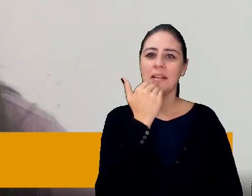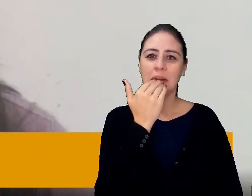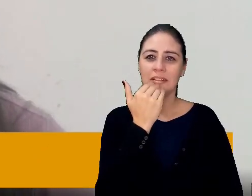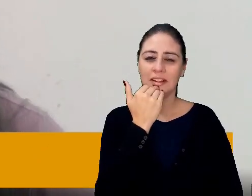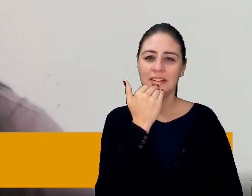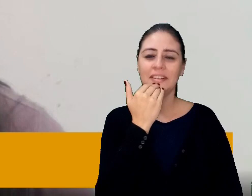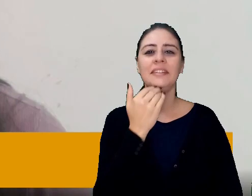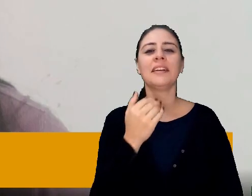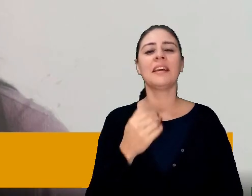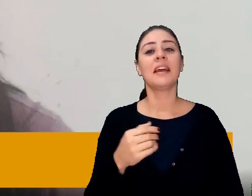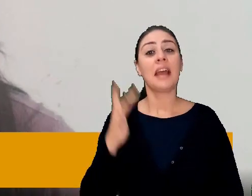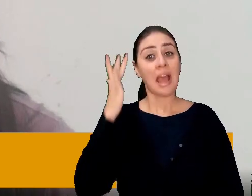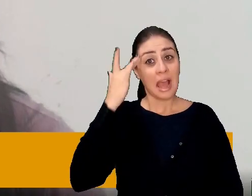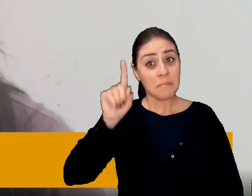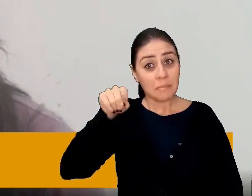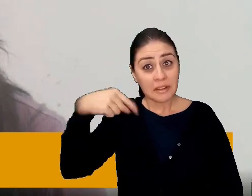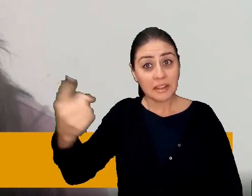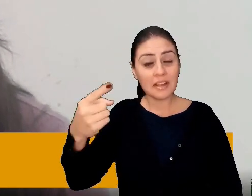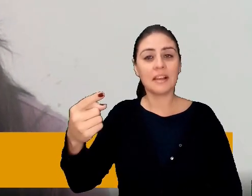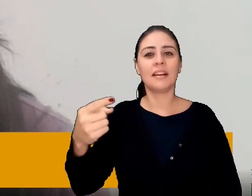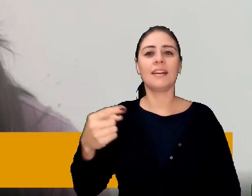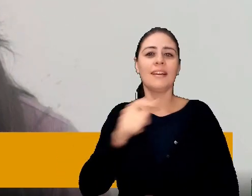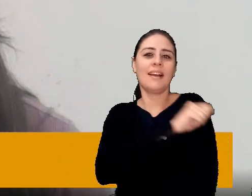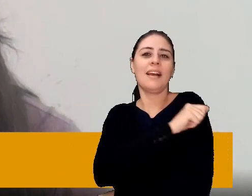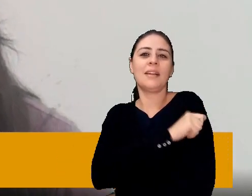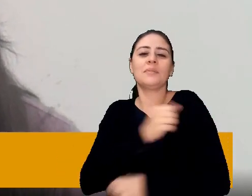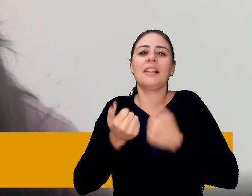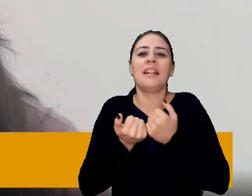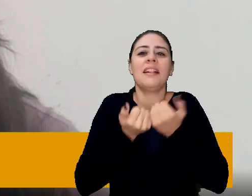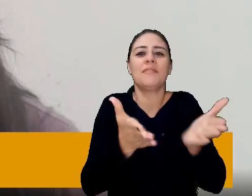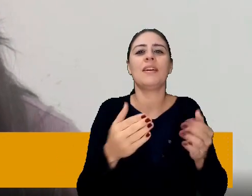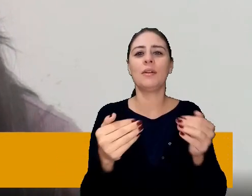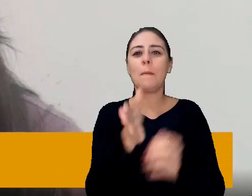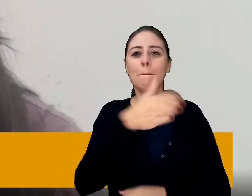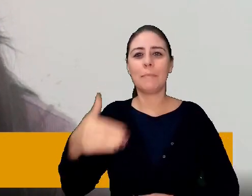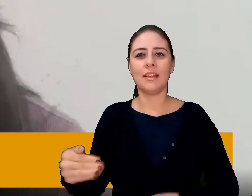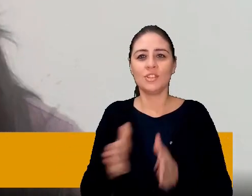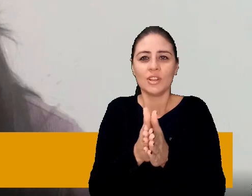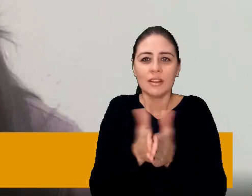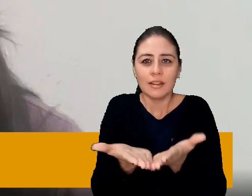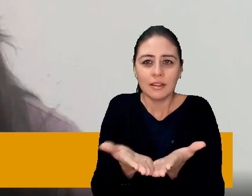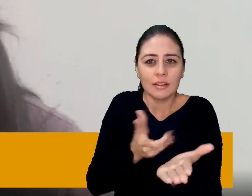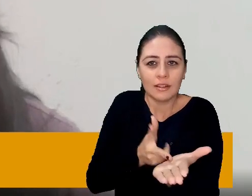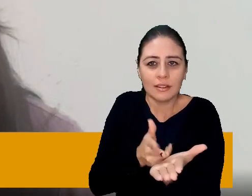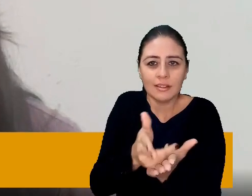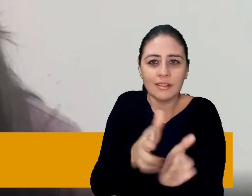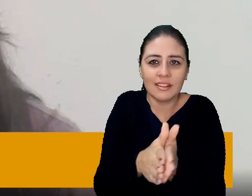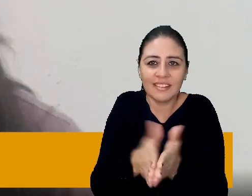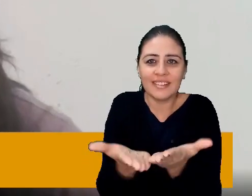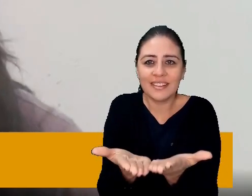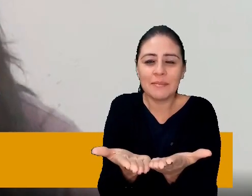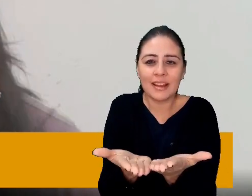ela. E daí ela falou assim: eu tinha 20 anos de biologia. E daí eu tinha dois caminhos ali,